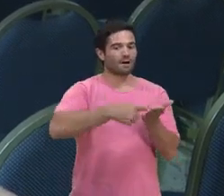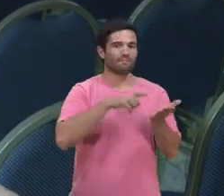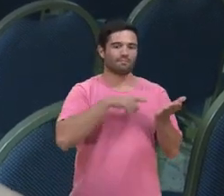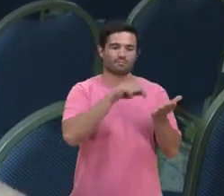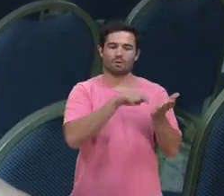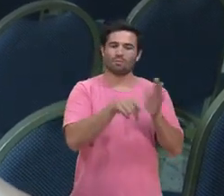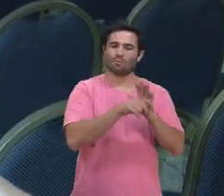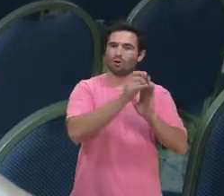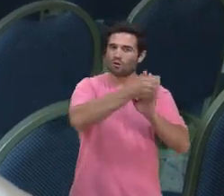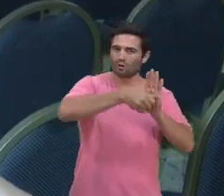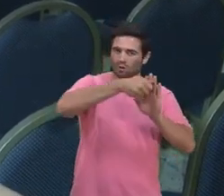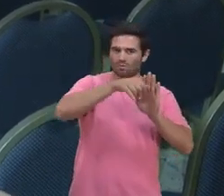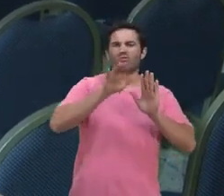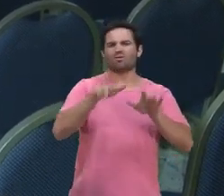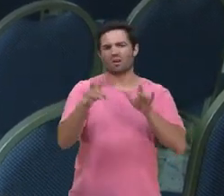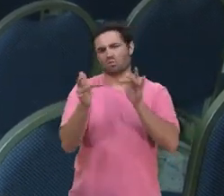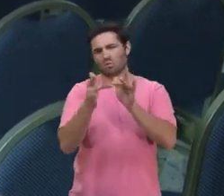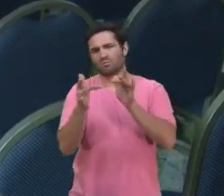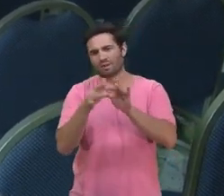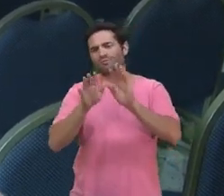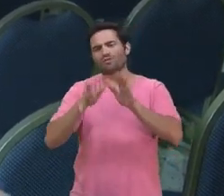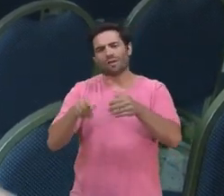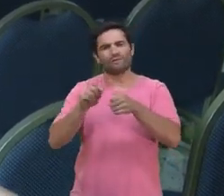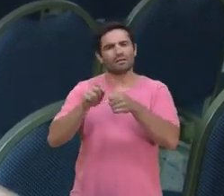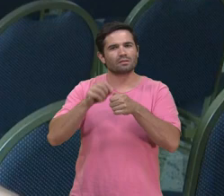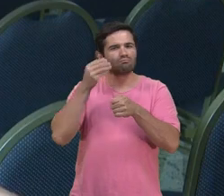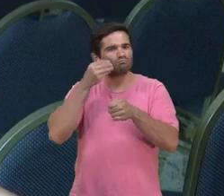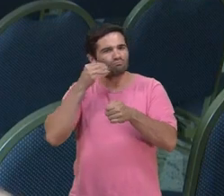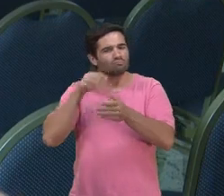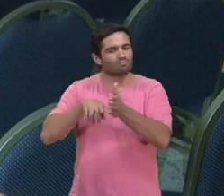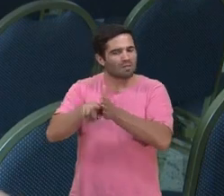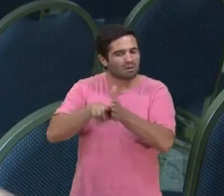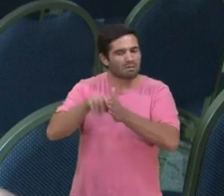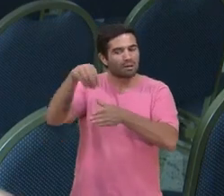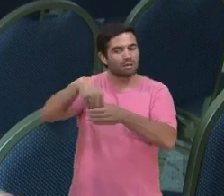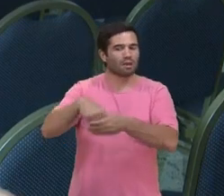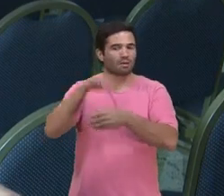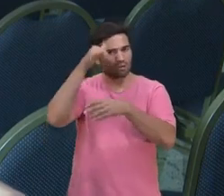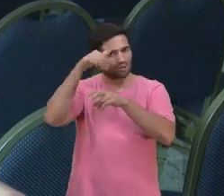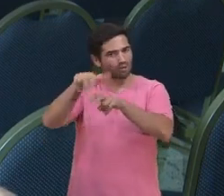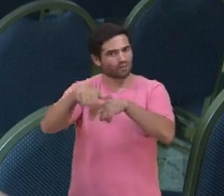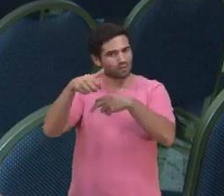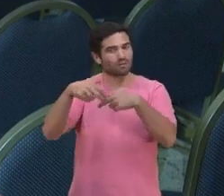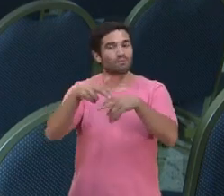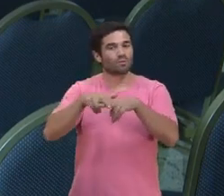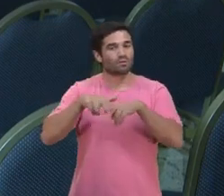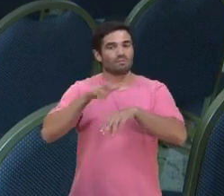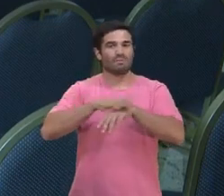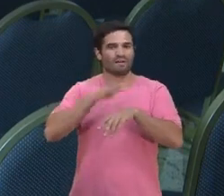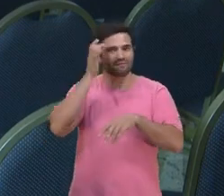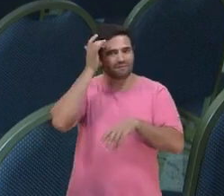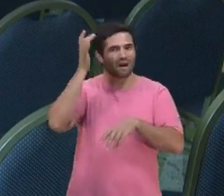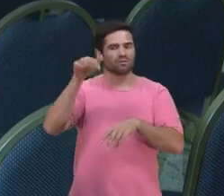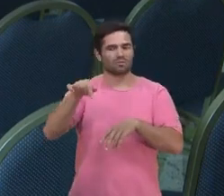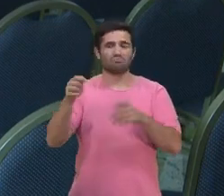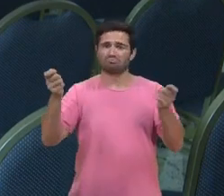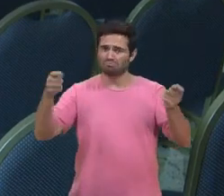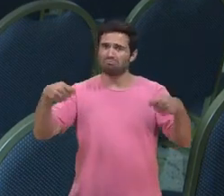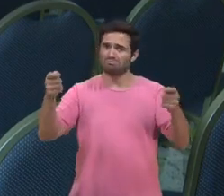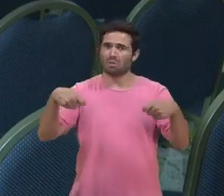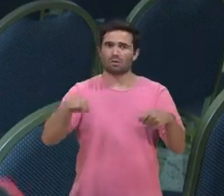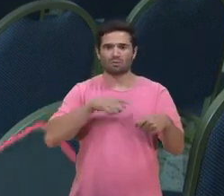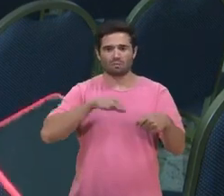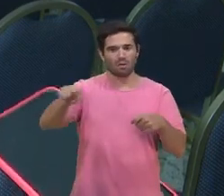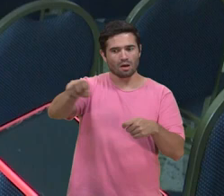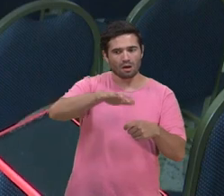PELD, que a gente já tinha um contato prévio, que a gente já estava fazendo queimas controladas dentro da fazenda. Então, aí foi mais fácil que o proprietário permitiu que a